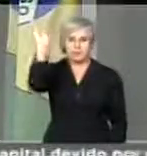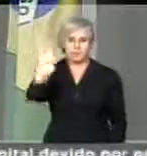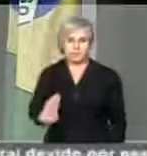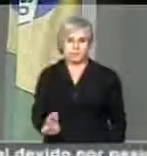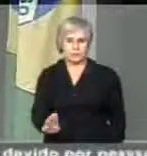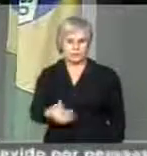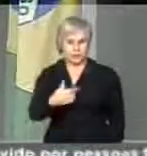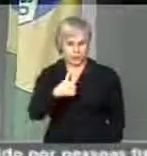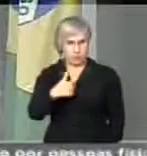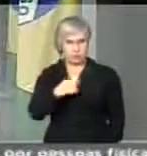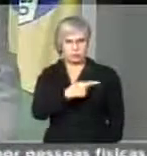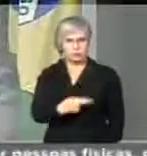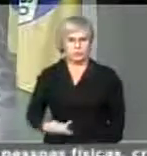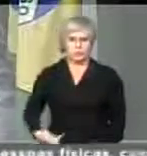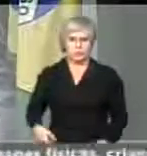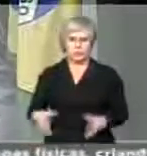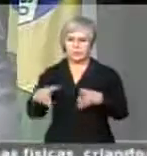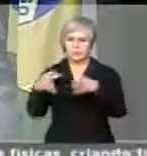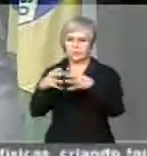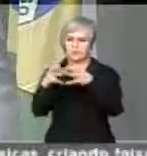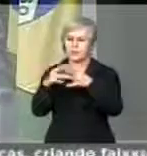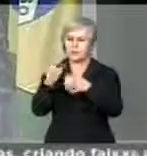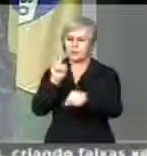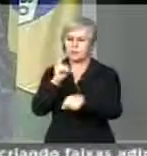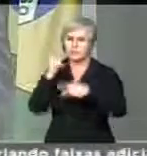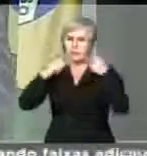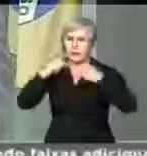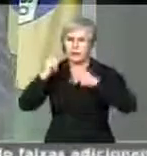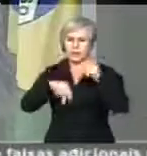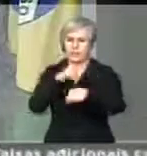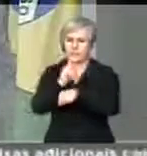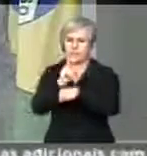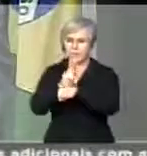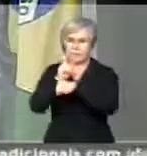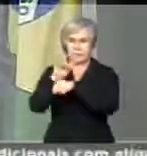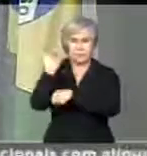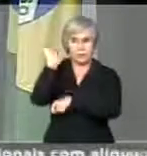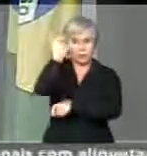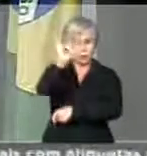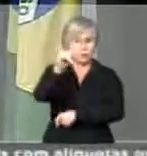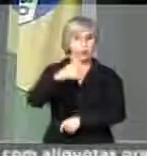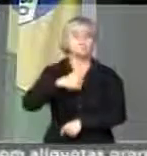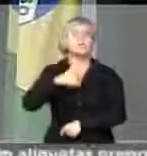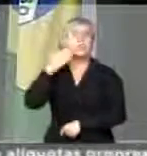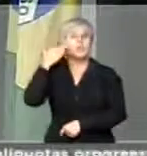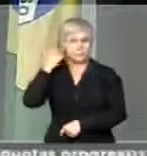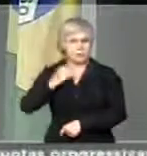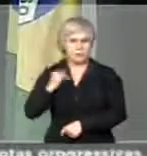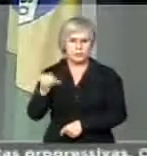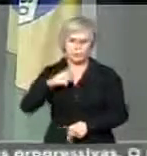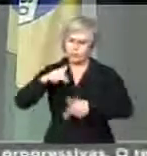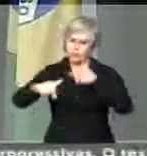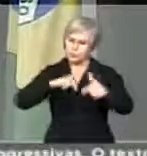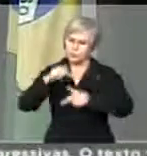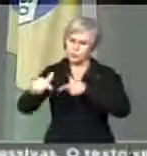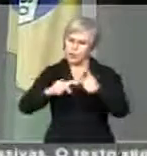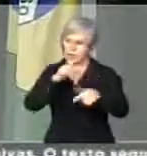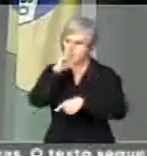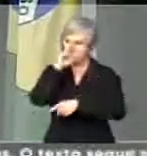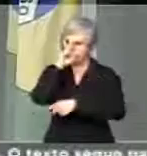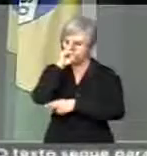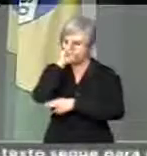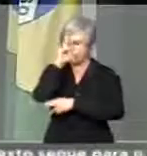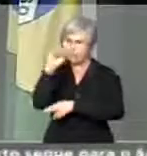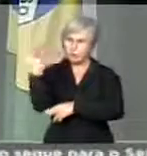da Frente Parlamentar em Defesa da Aeronáutica e sou testemunha da importância e do grande trabalho que as Forças Aéreas